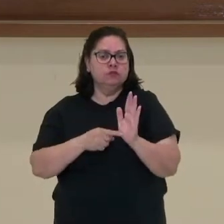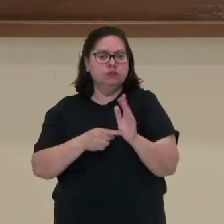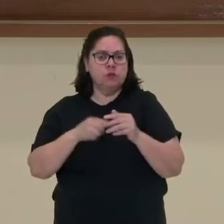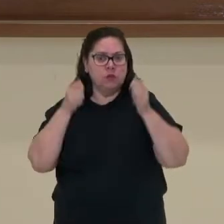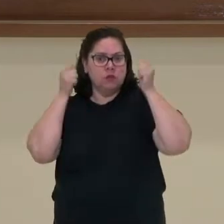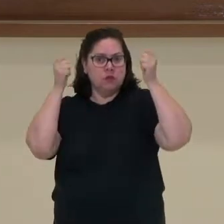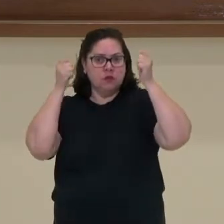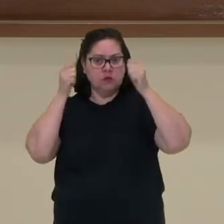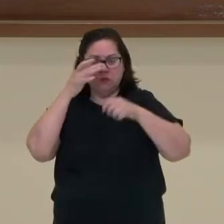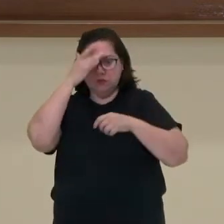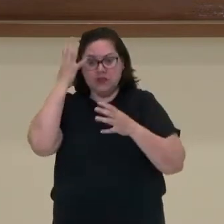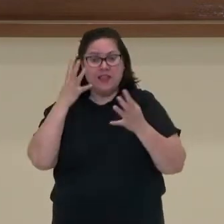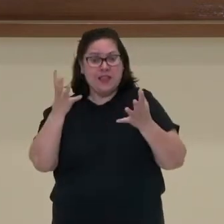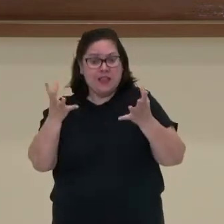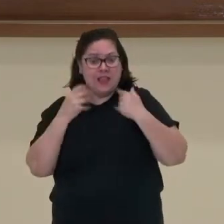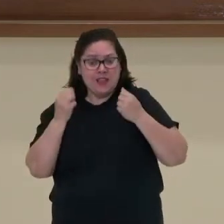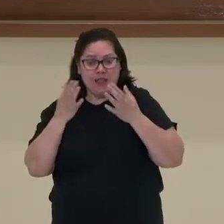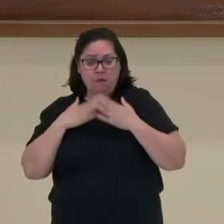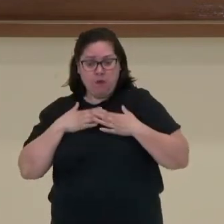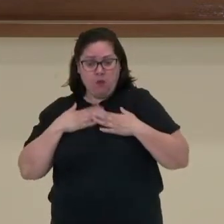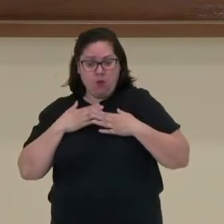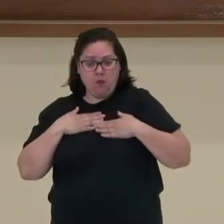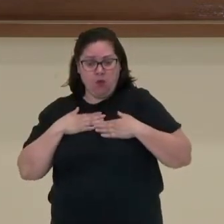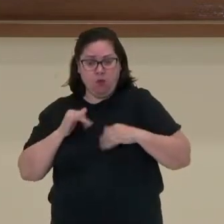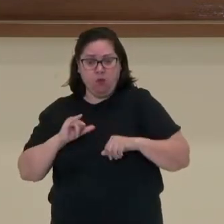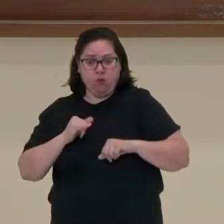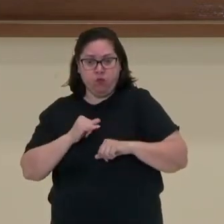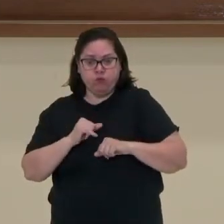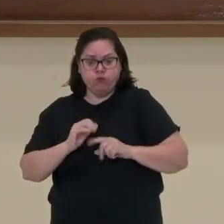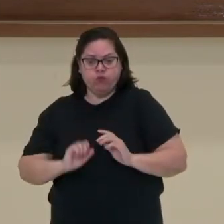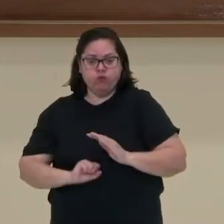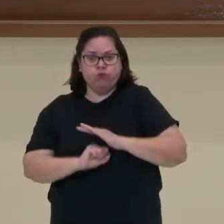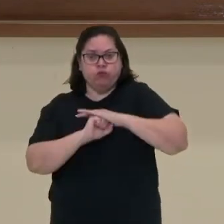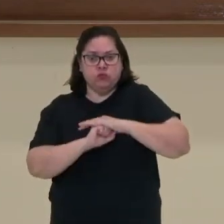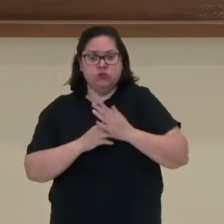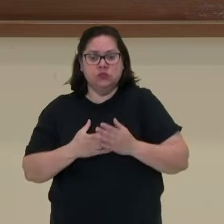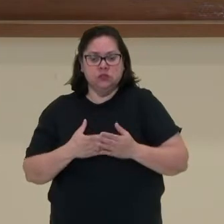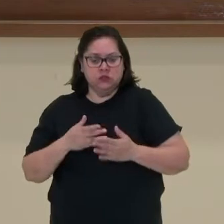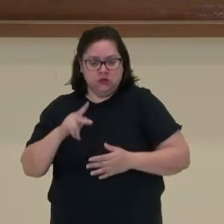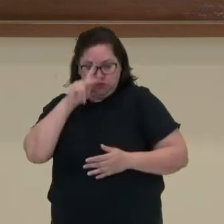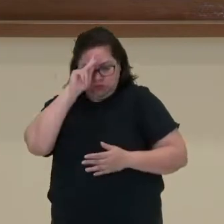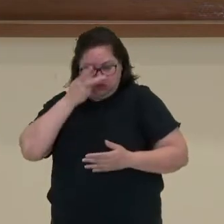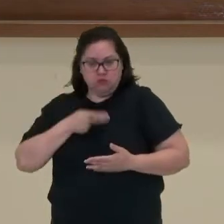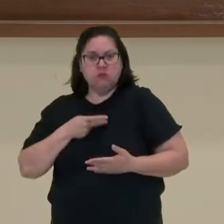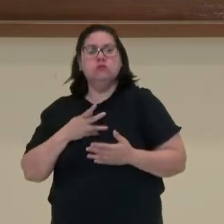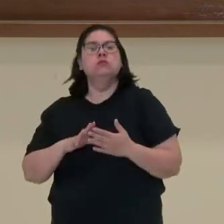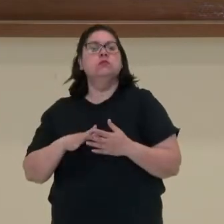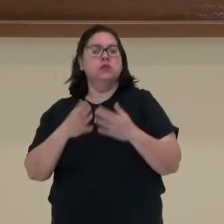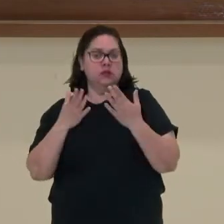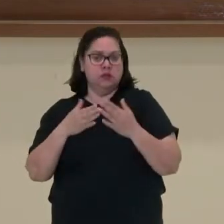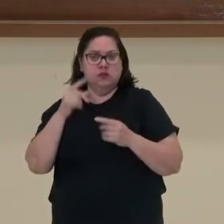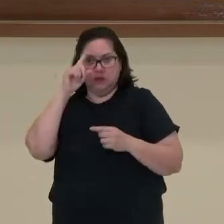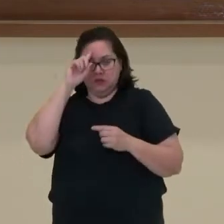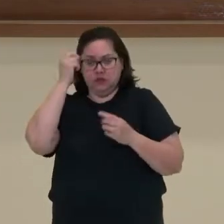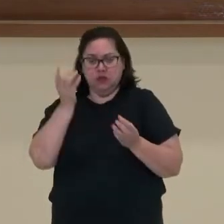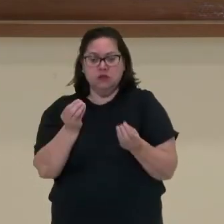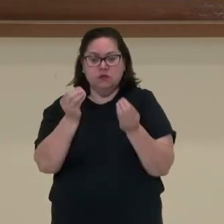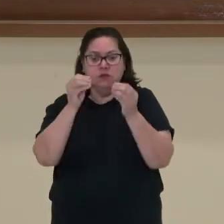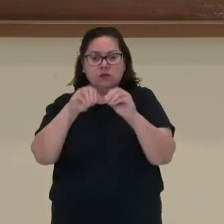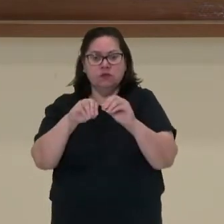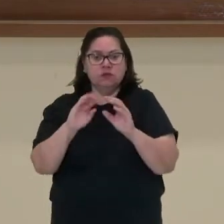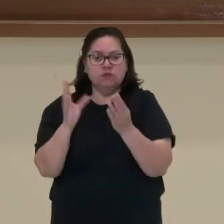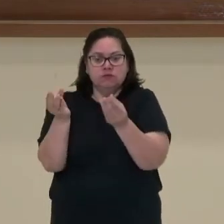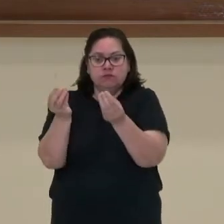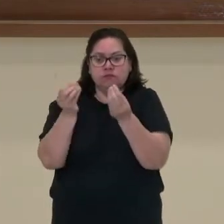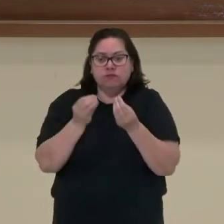protesto que a pessoa ela quer tanto para ela, que ela acaba ficando cheia de si. Então, essa é a concepção que ele coloca. E ele traz